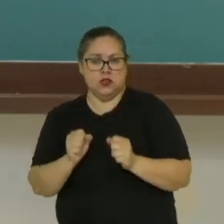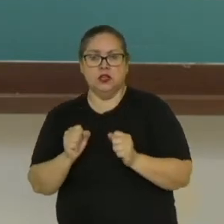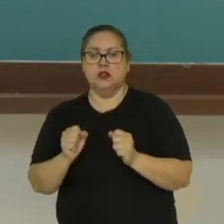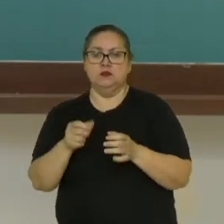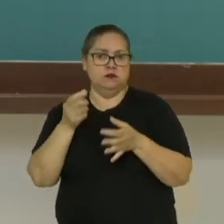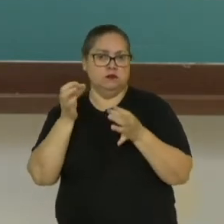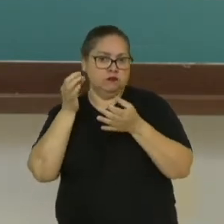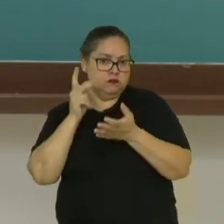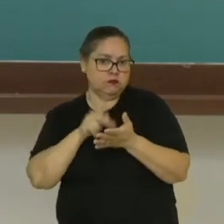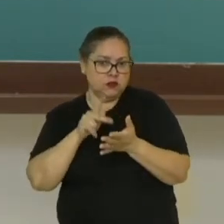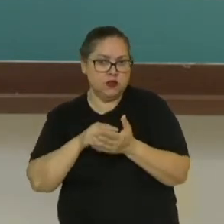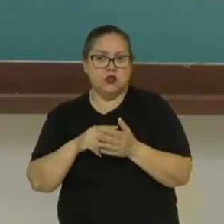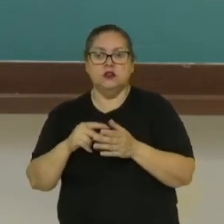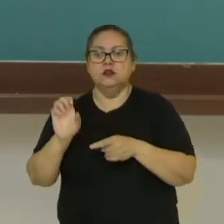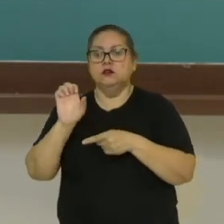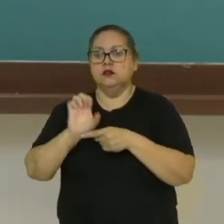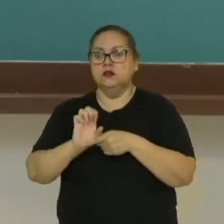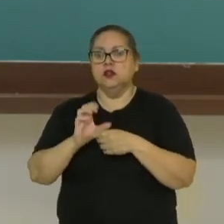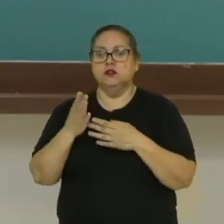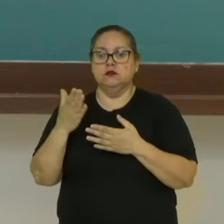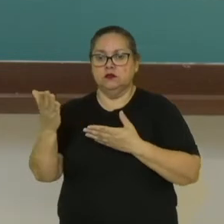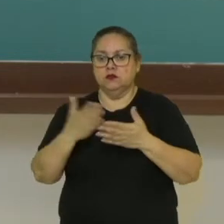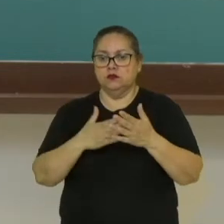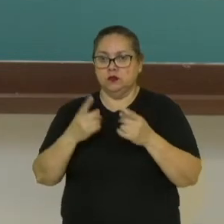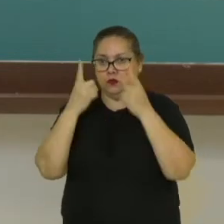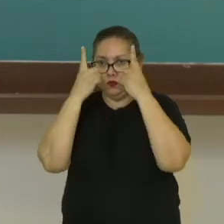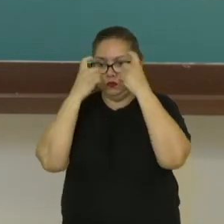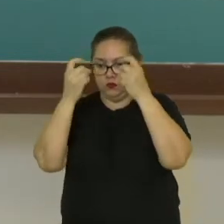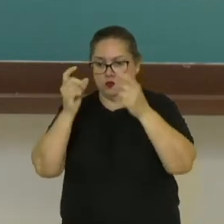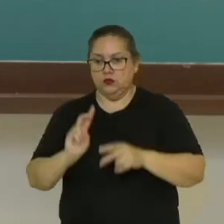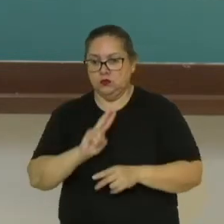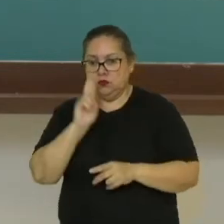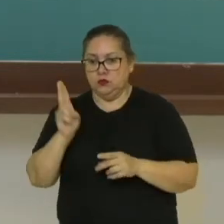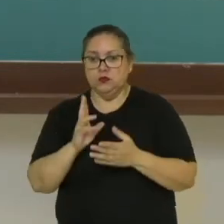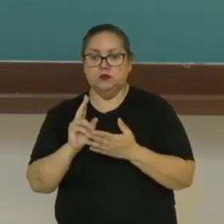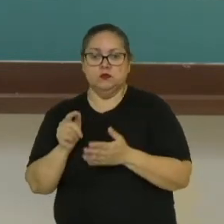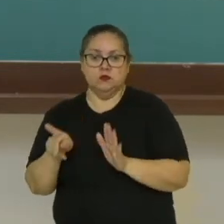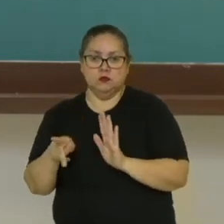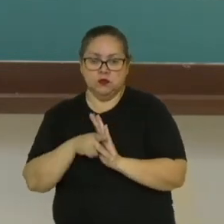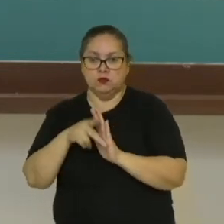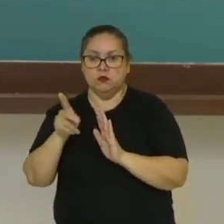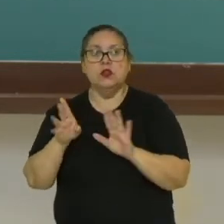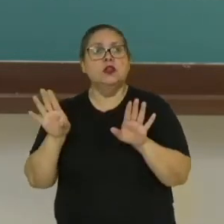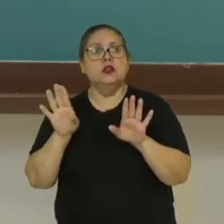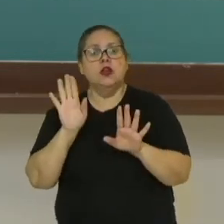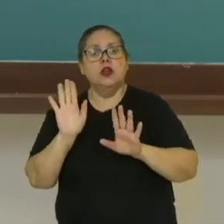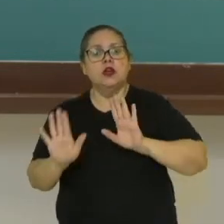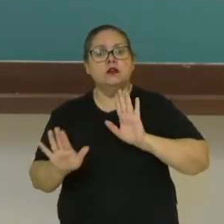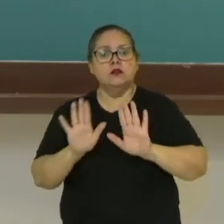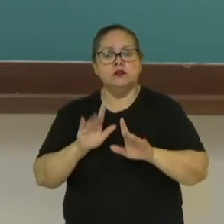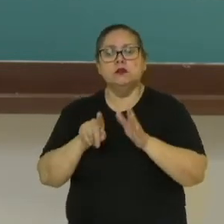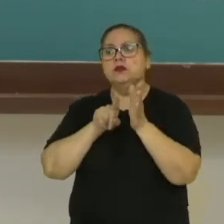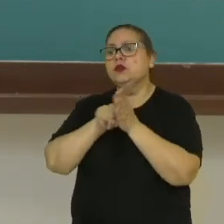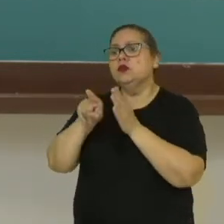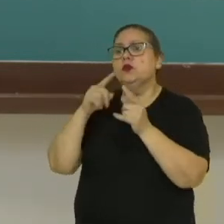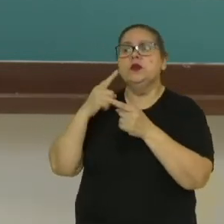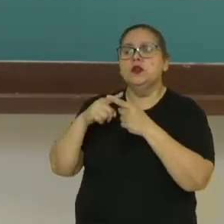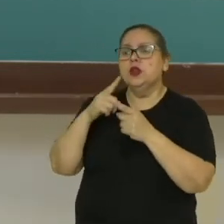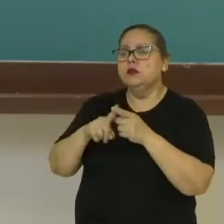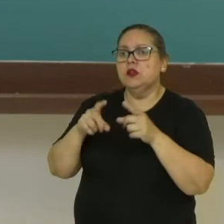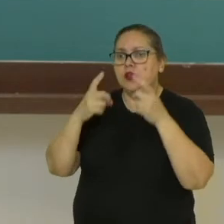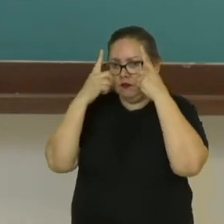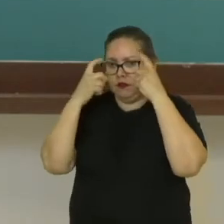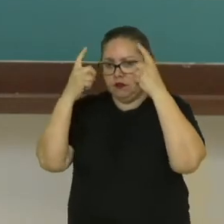legítimo, né, do Estado em relação ao uso de violência, do monopólio da violência, há também algumas contestações,